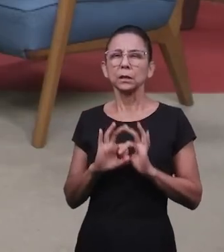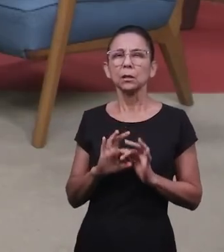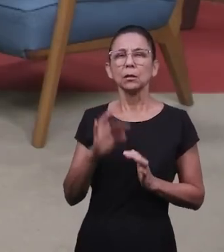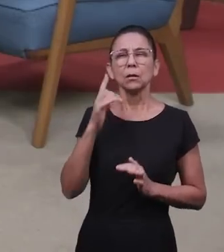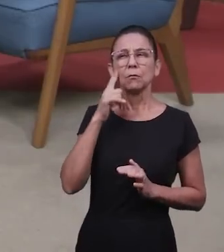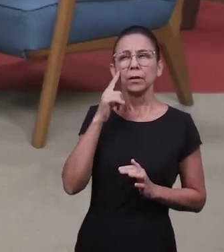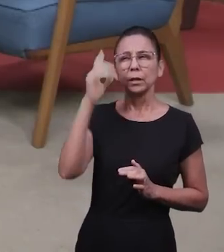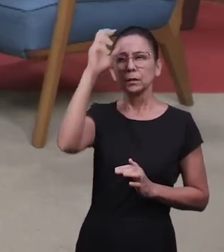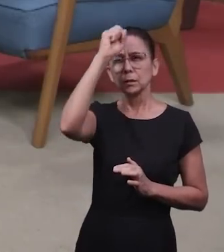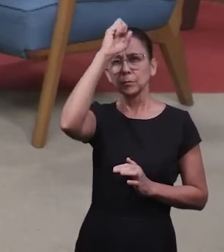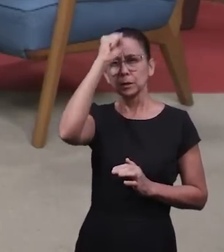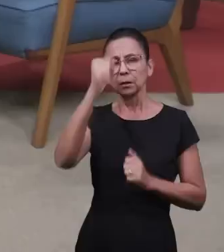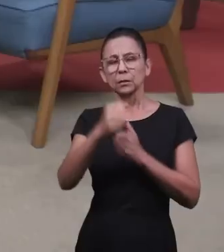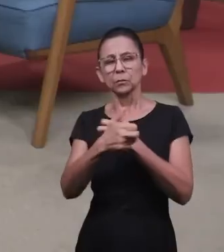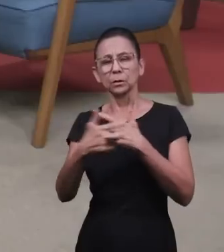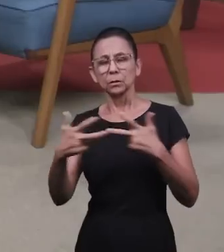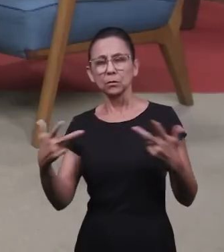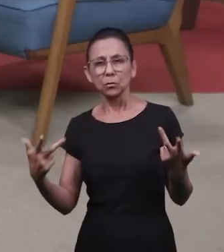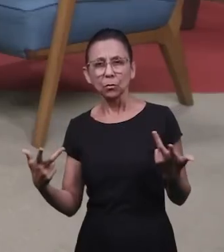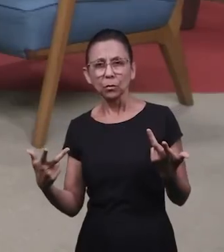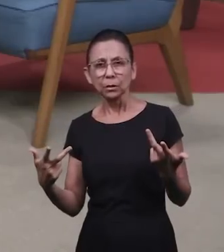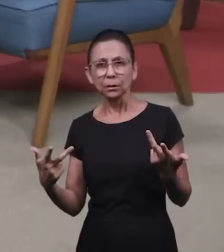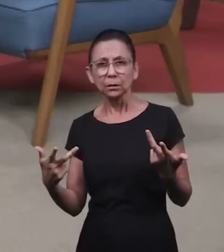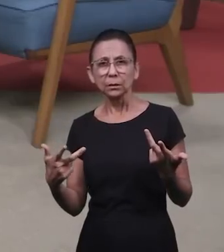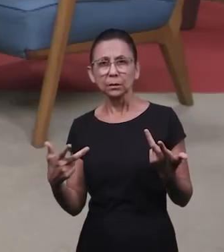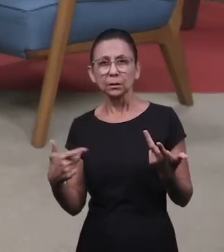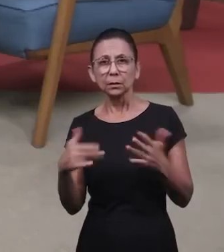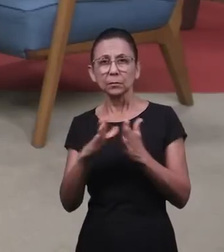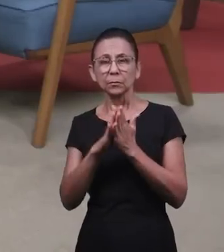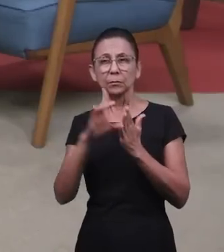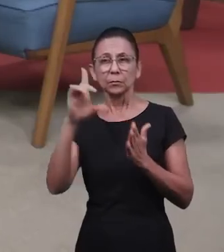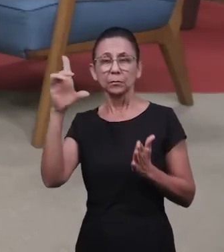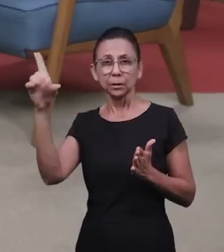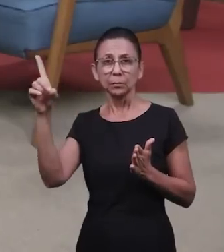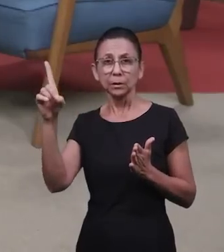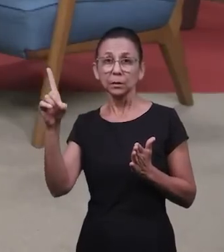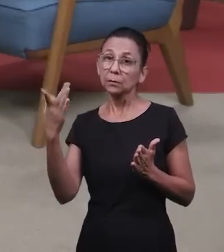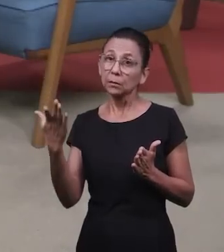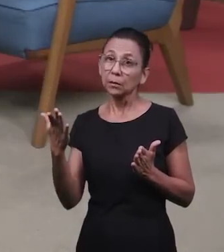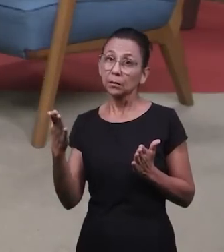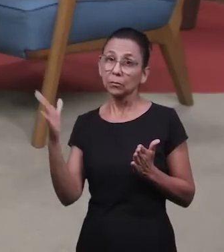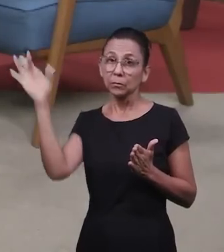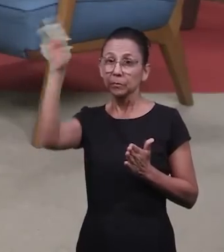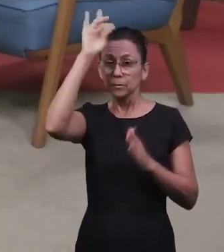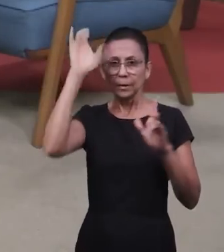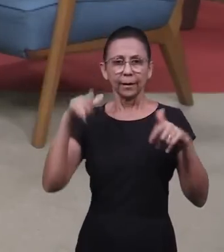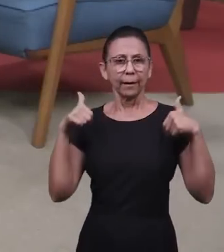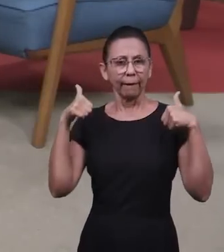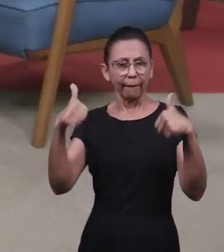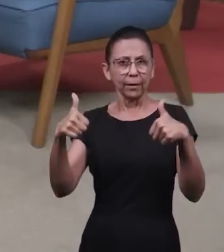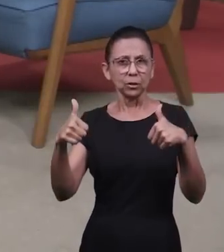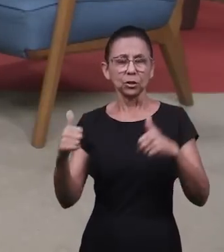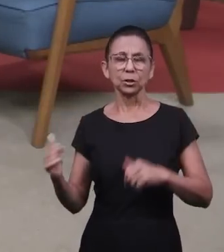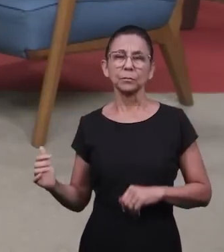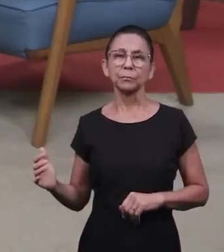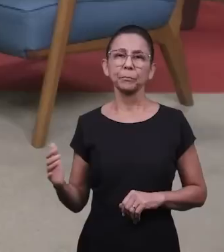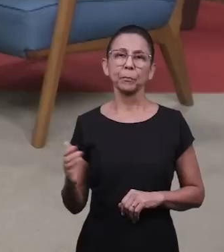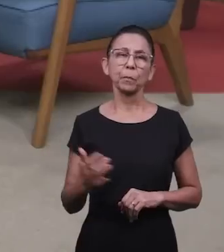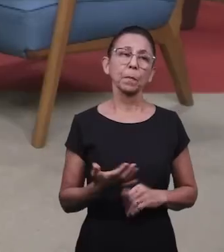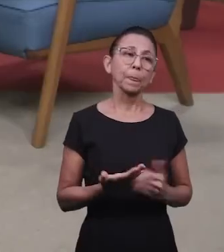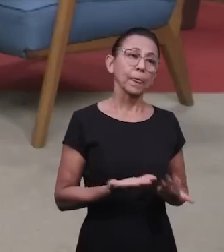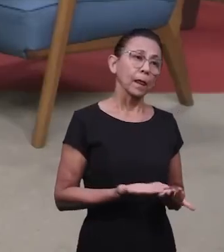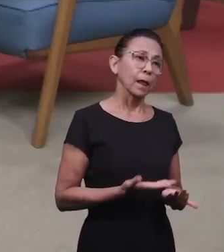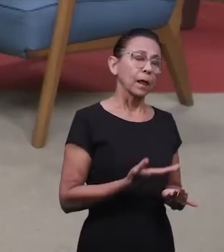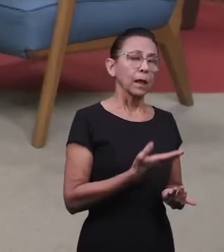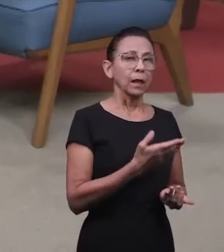falando sobre a palavra, as bênçãos, as revelações, o Espírito Santo opera. Amém. Glória a Deus. É importante você que está nos assistindo entender o seguinte.